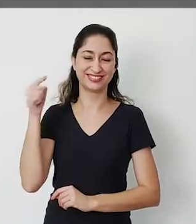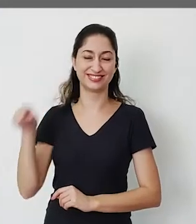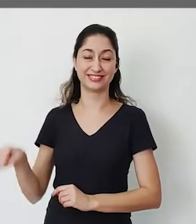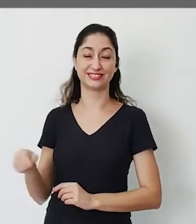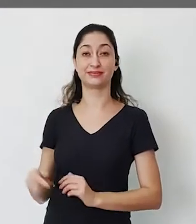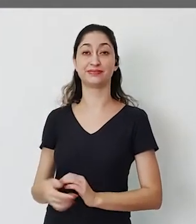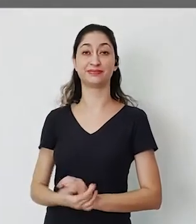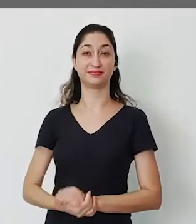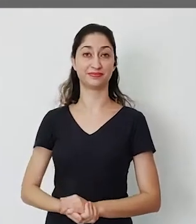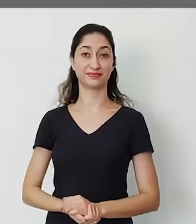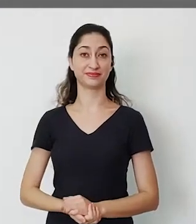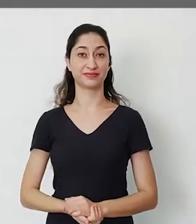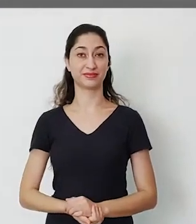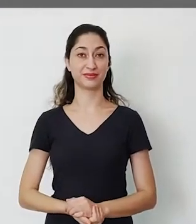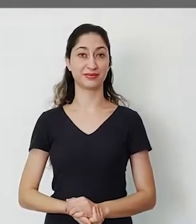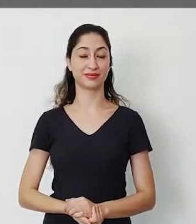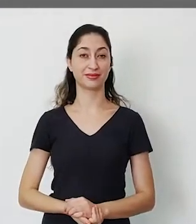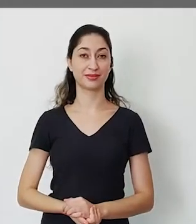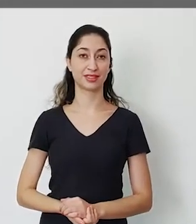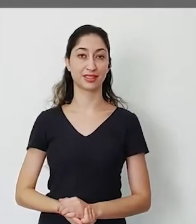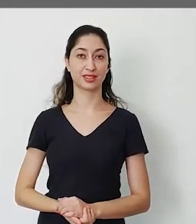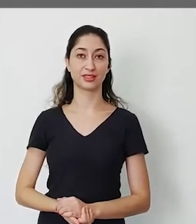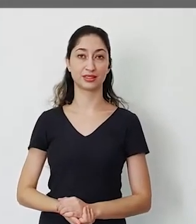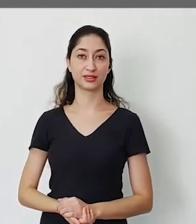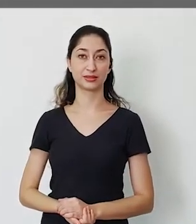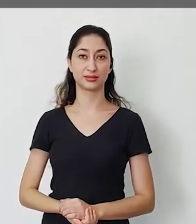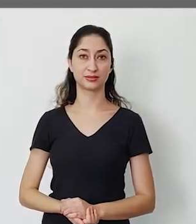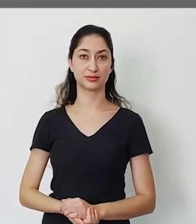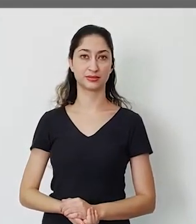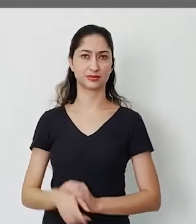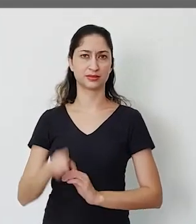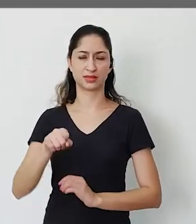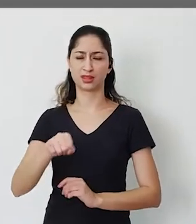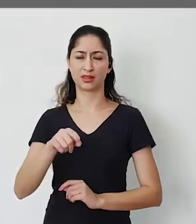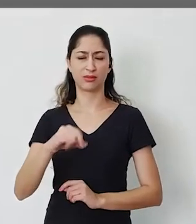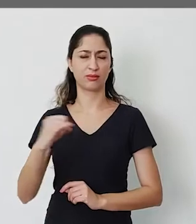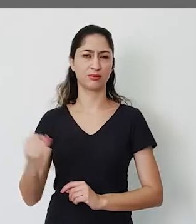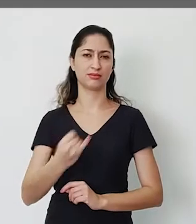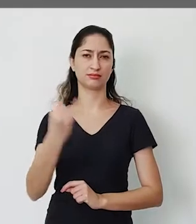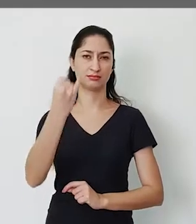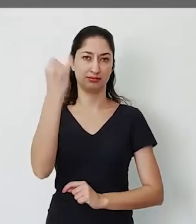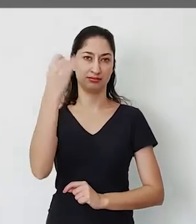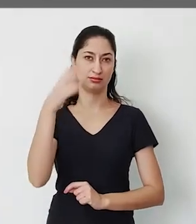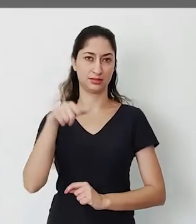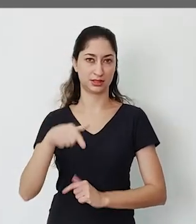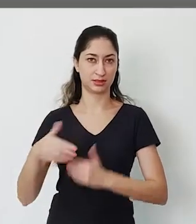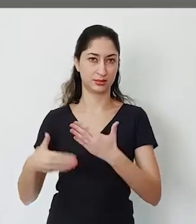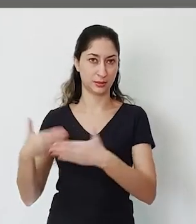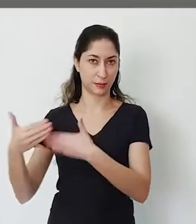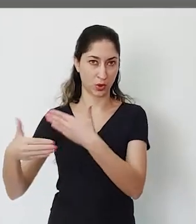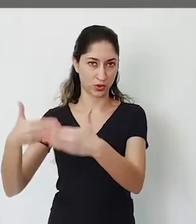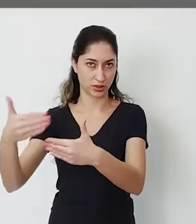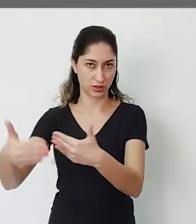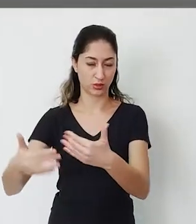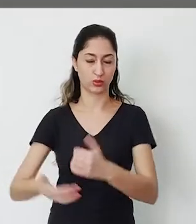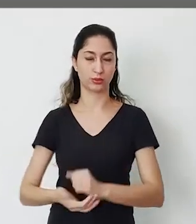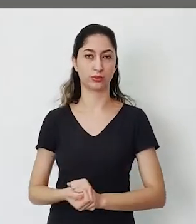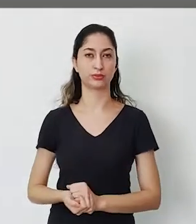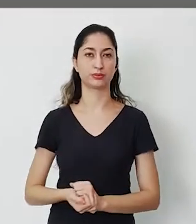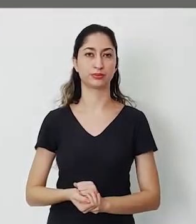Então, tem rolado bastante troca, assim, principalmente orientando umas pessoas e tal, com relação a